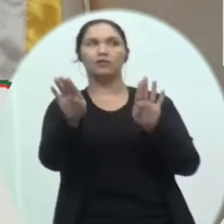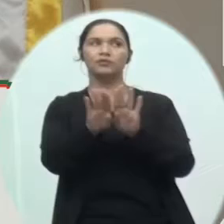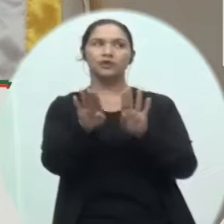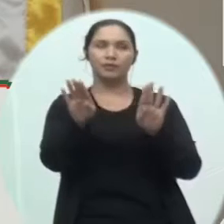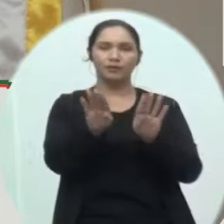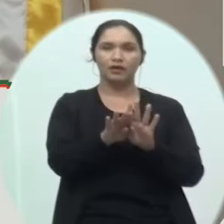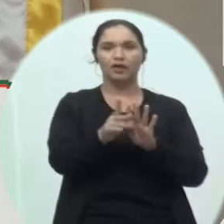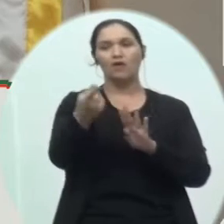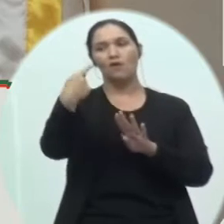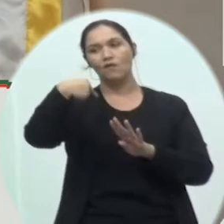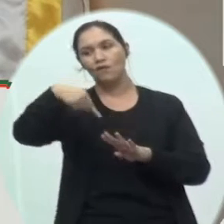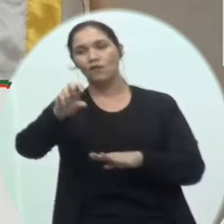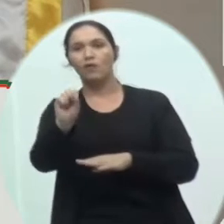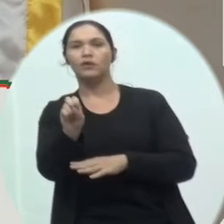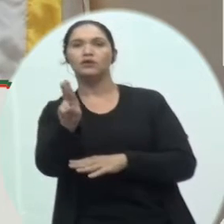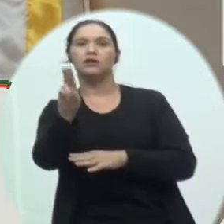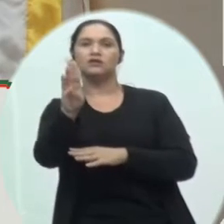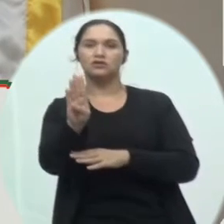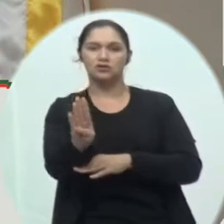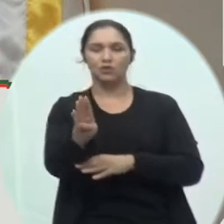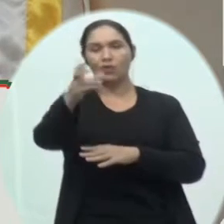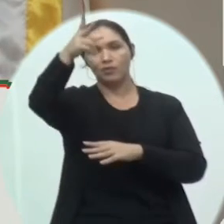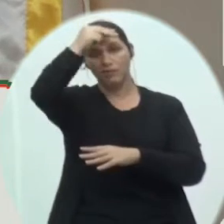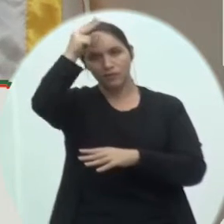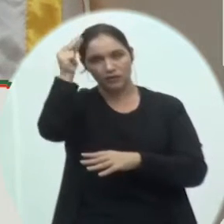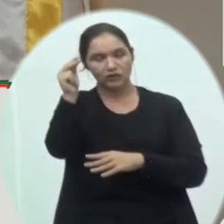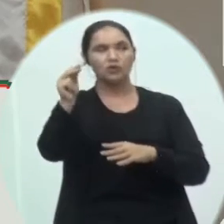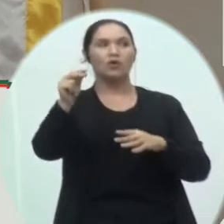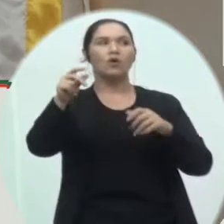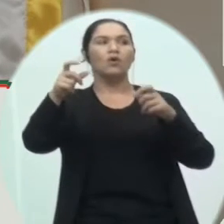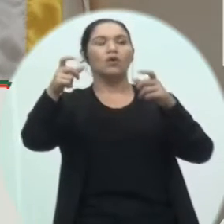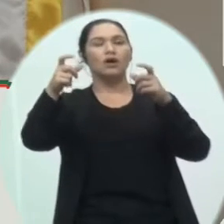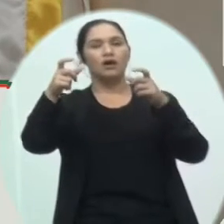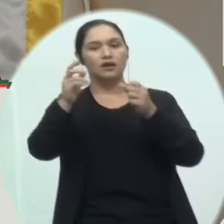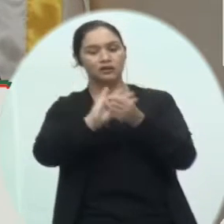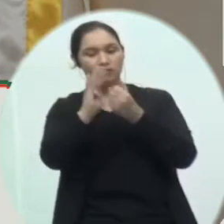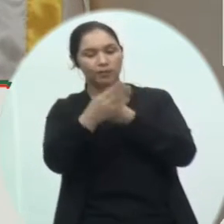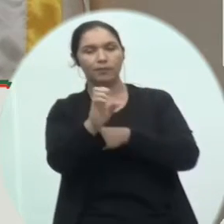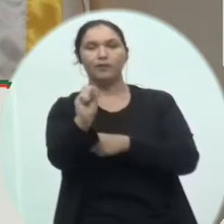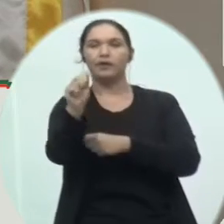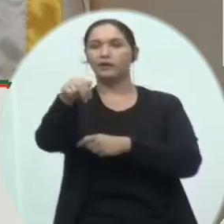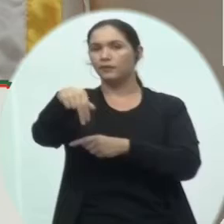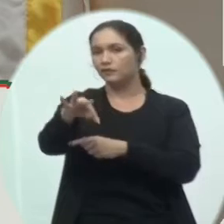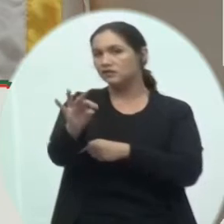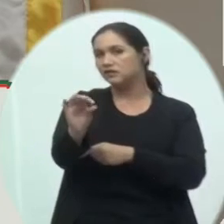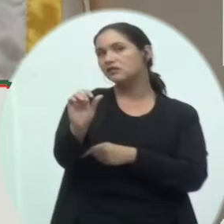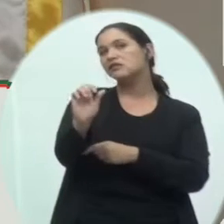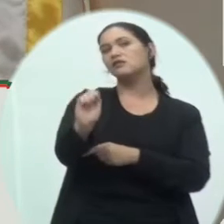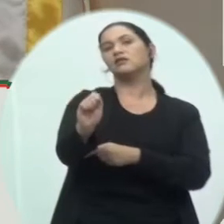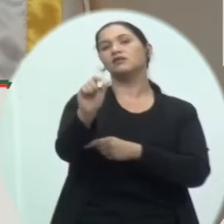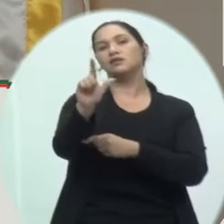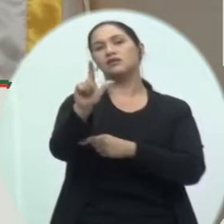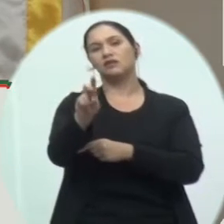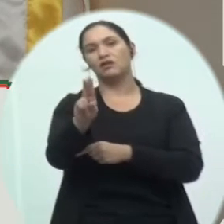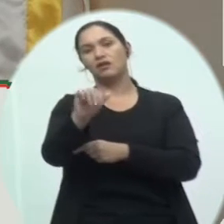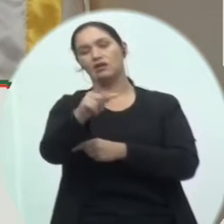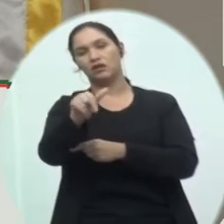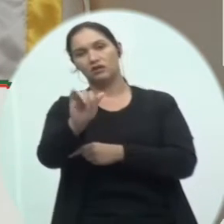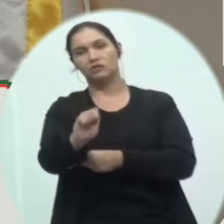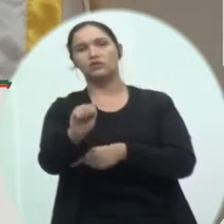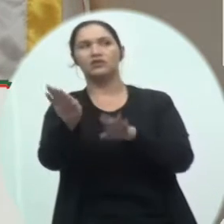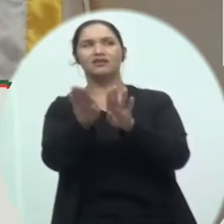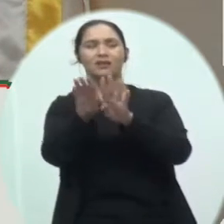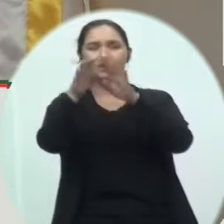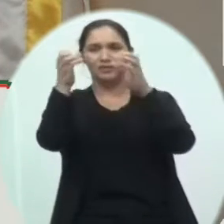na subprefeitura da Santa Luzia, e ouvi também do intendente que ele disse que ia fazer um patrulhamento